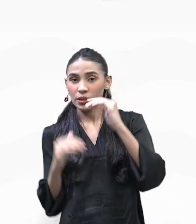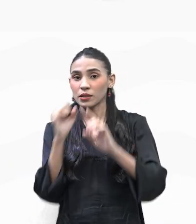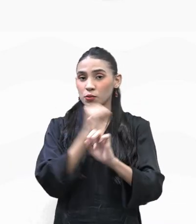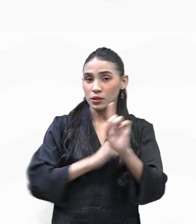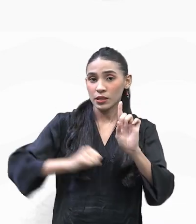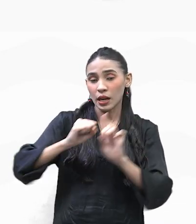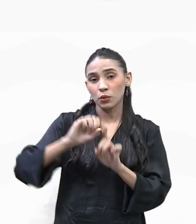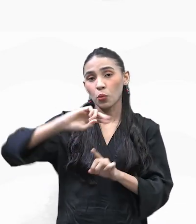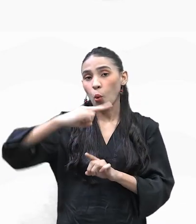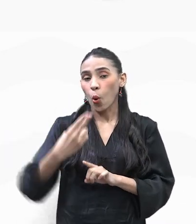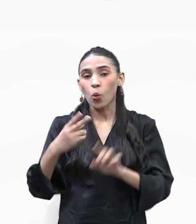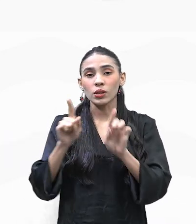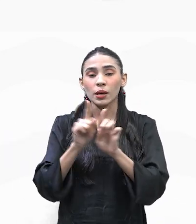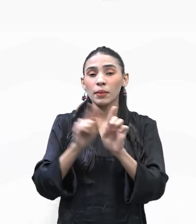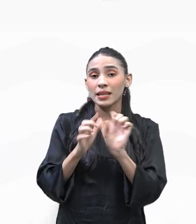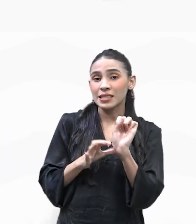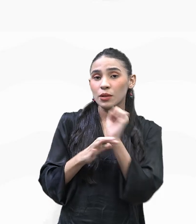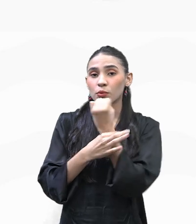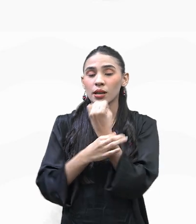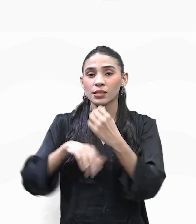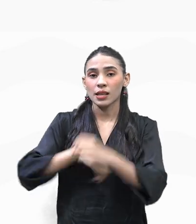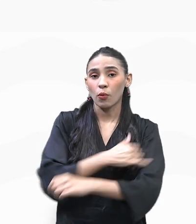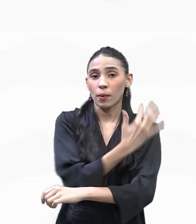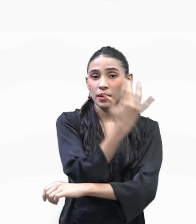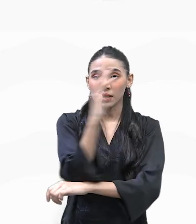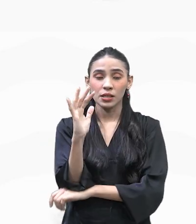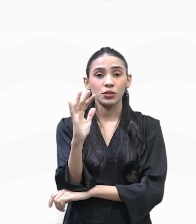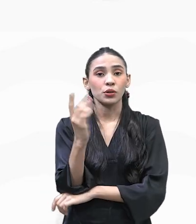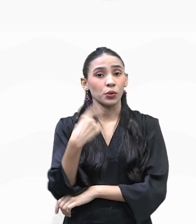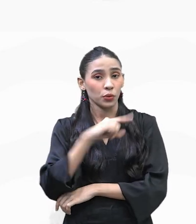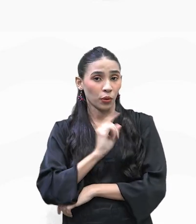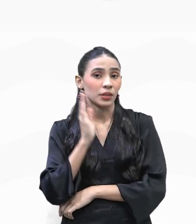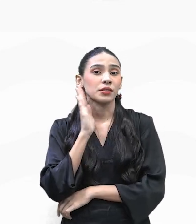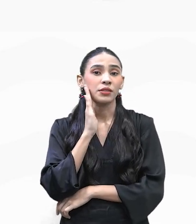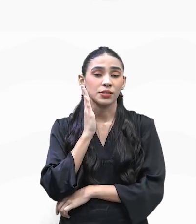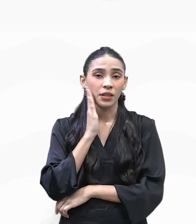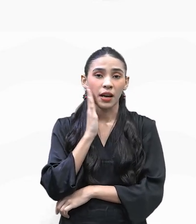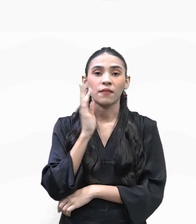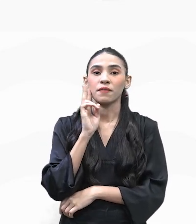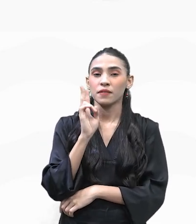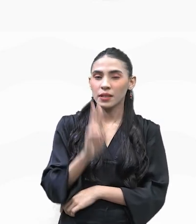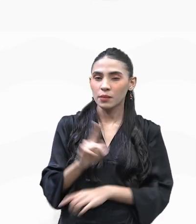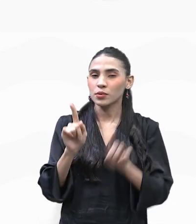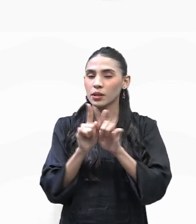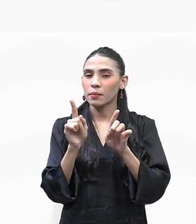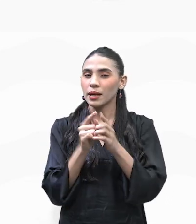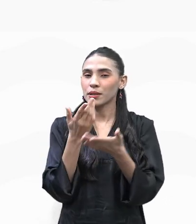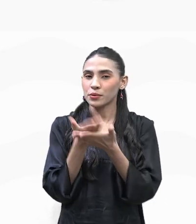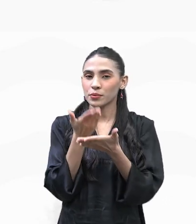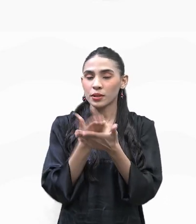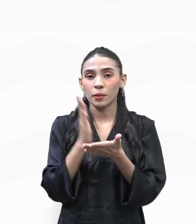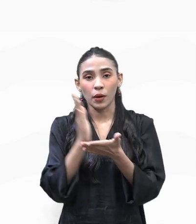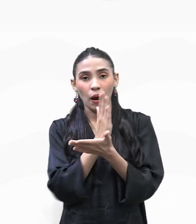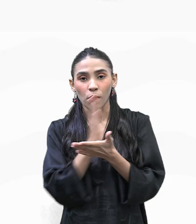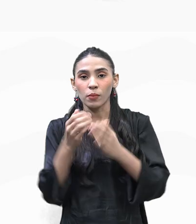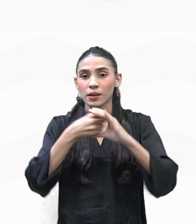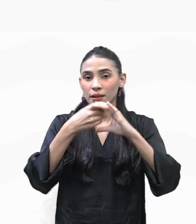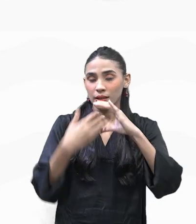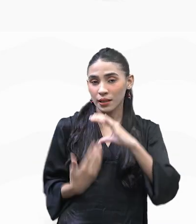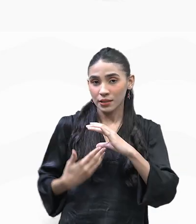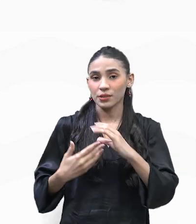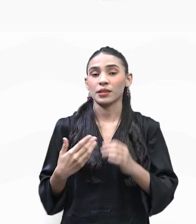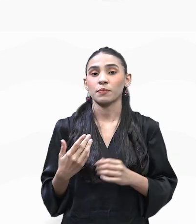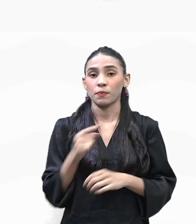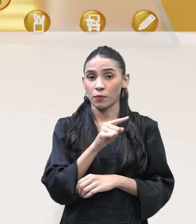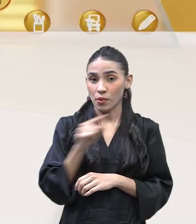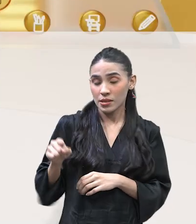então protegendo o meio ambiente, como nós já vimos aqui, nós já exemplificamos, né, alguns pontos aqui para vocês,